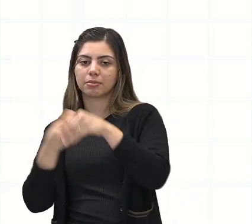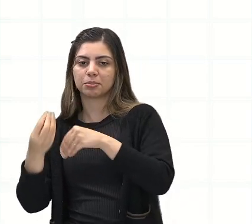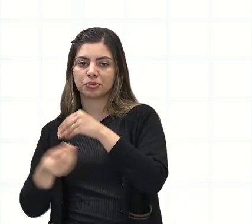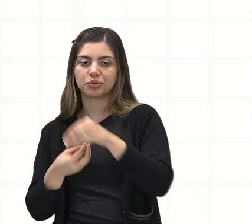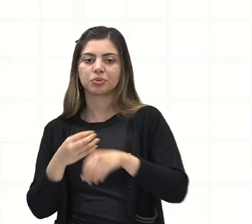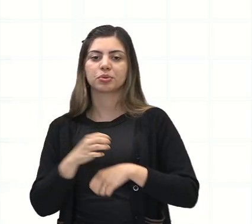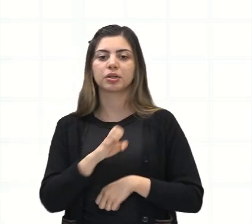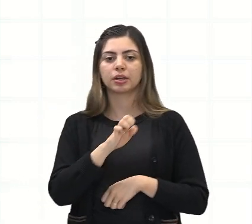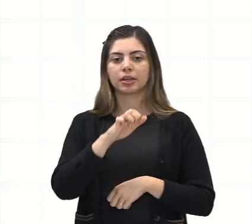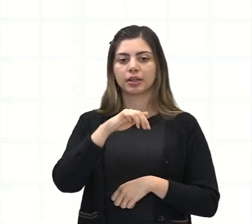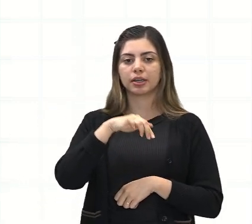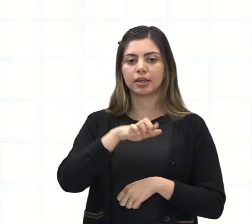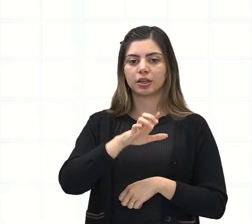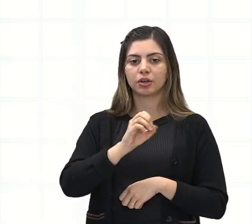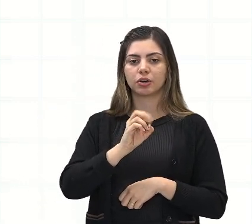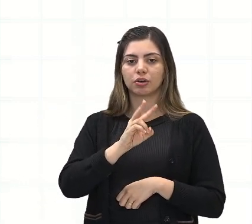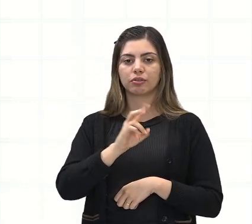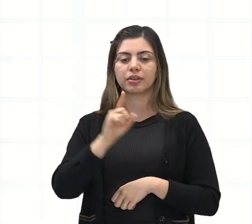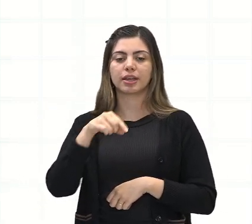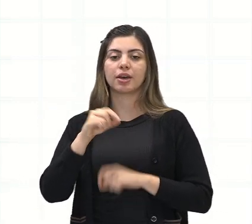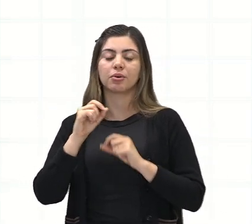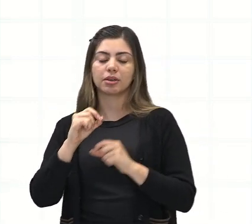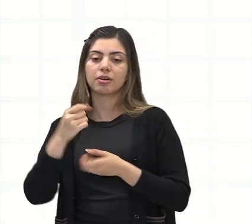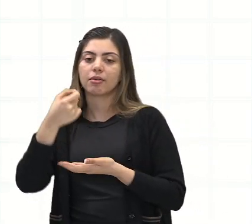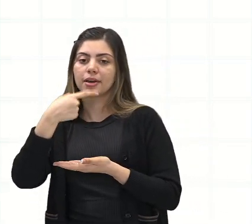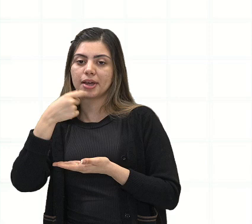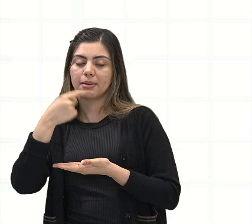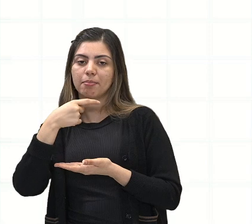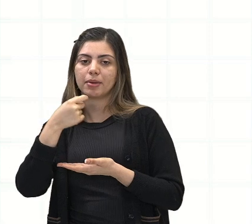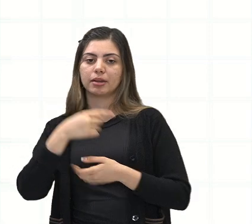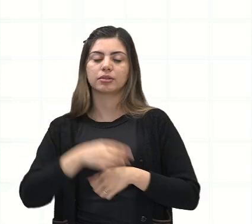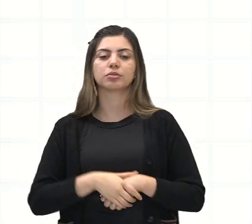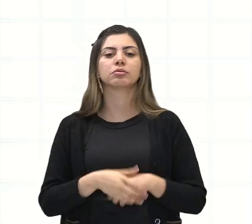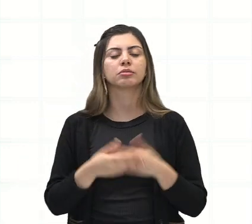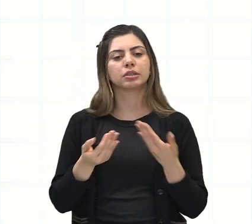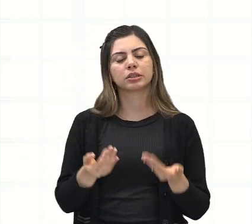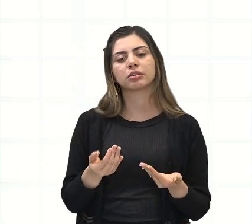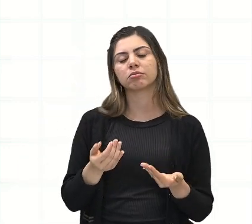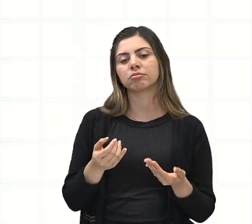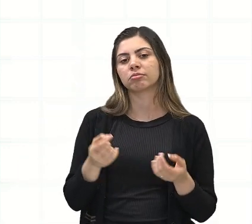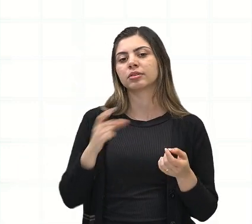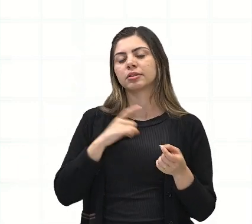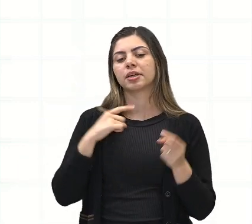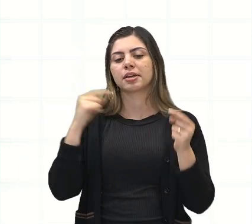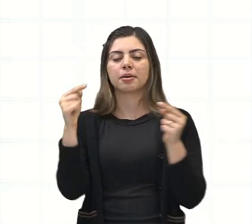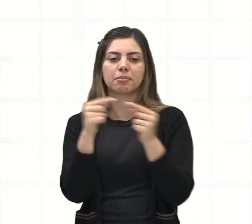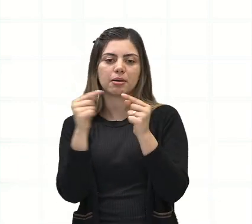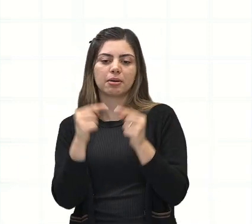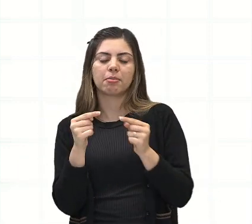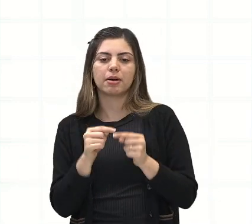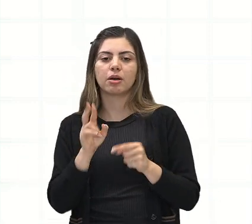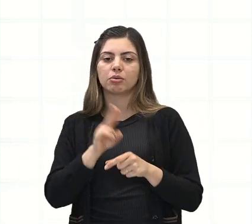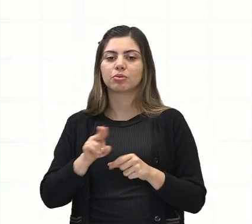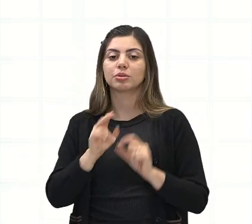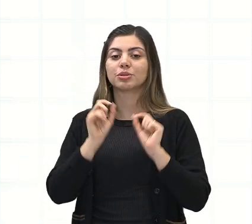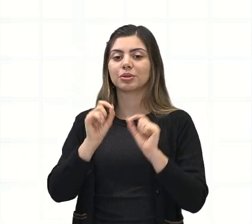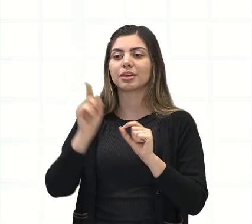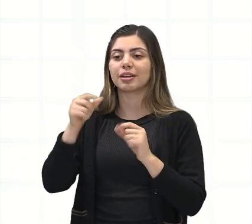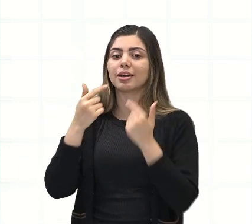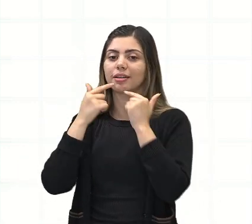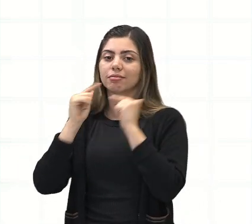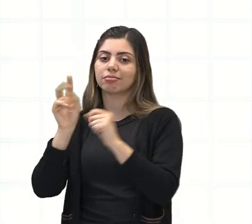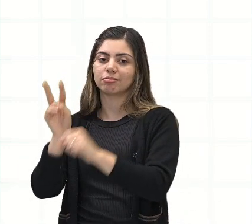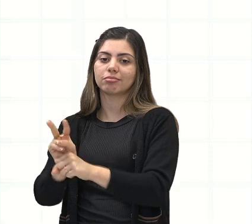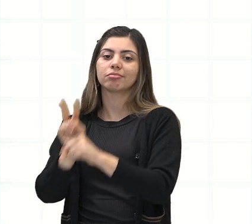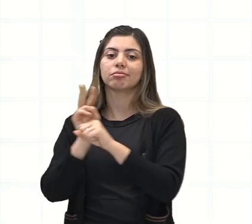falei, algumas dessas palavras vão ser traduções diretas, mas outras, até para ajudar na rima, ele vai utilizar como um nome de remédio, um